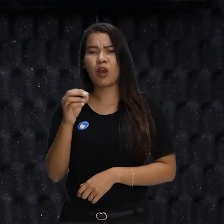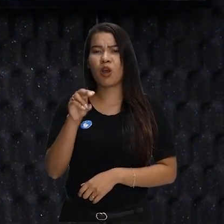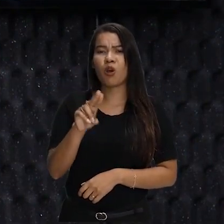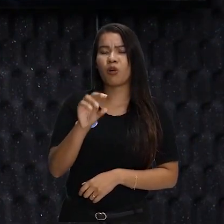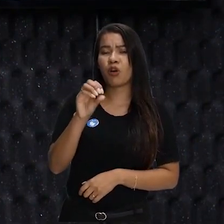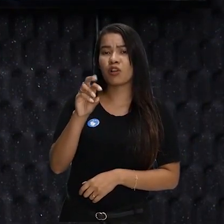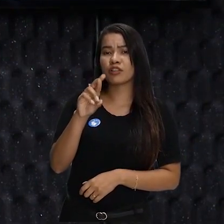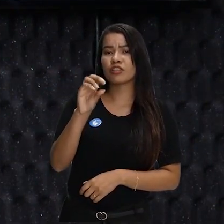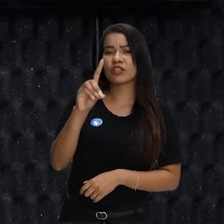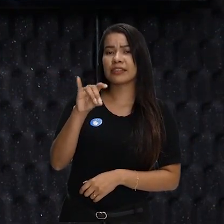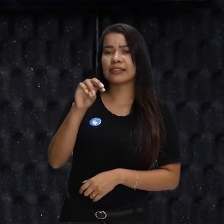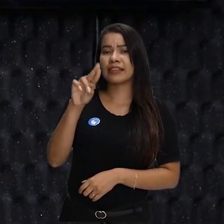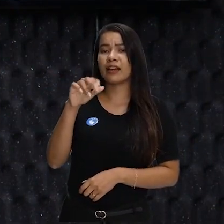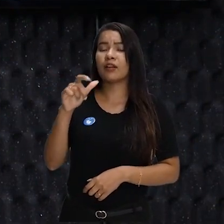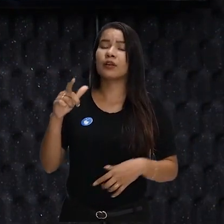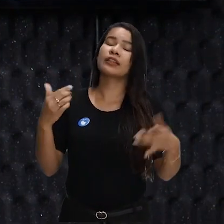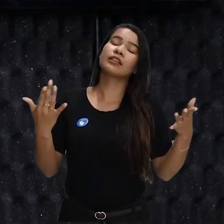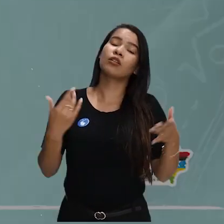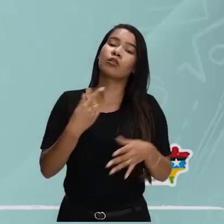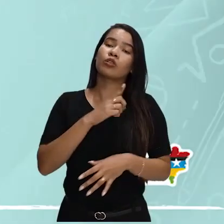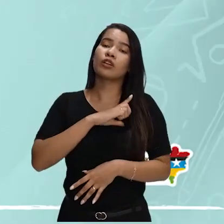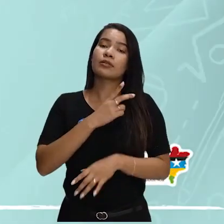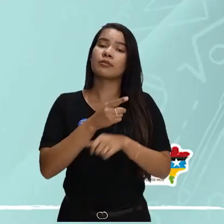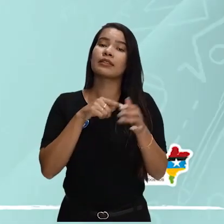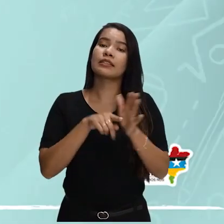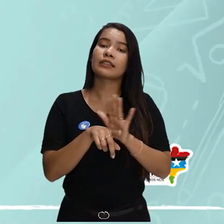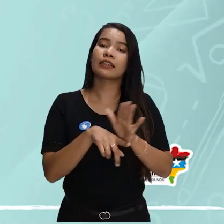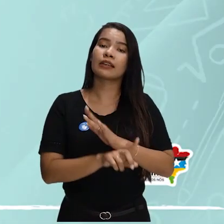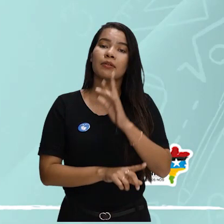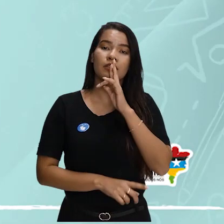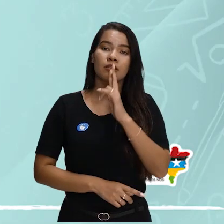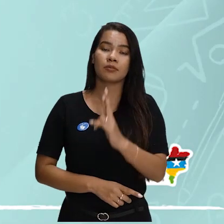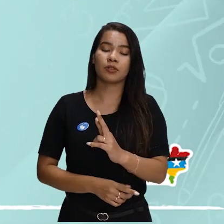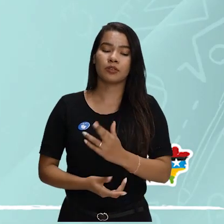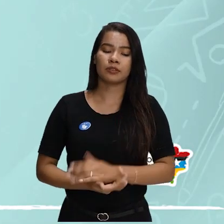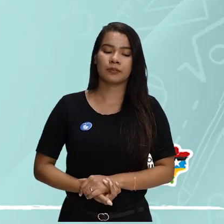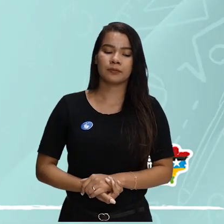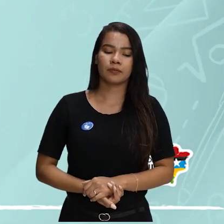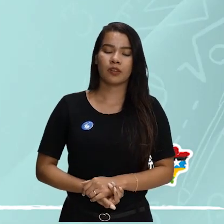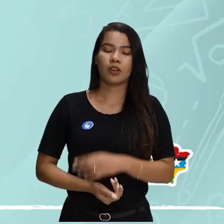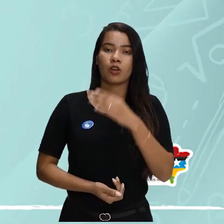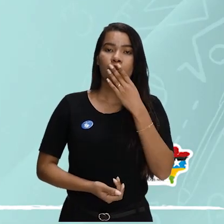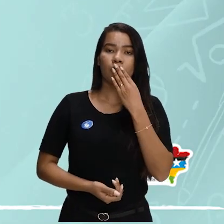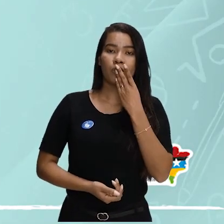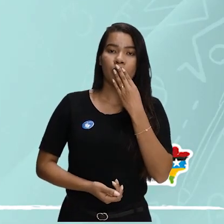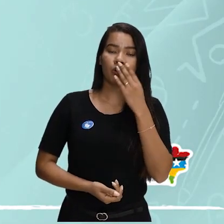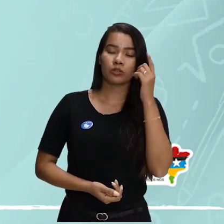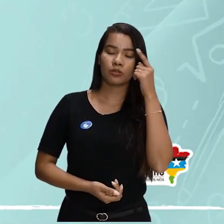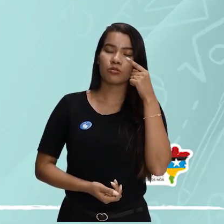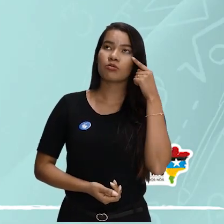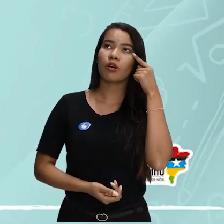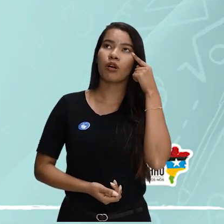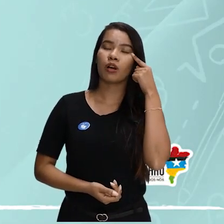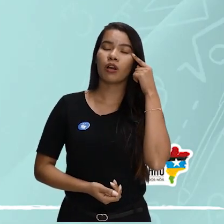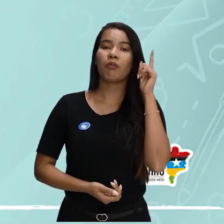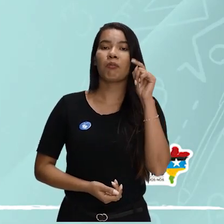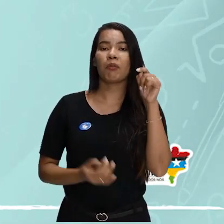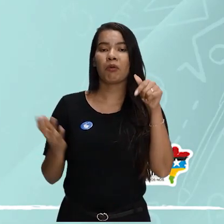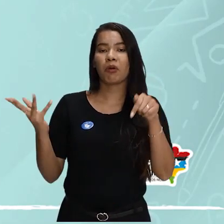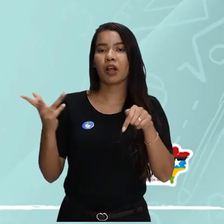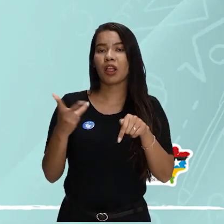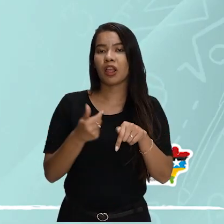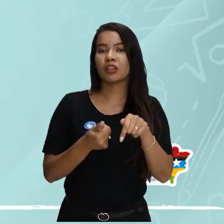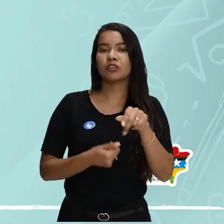ordinal. Então, vamos ver aqui a resposta. Cor dos olhos é uma qualidade nominal, porque